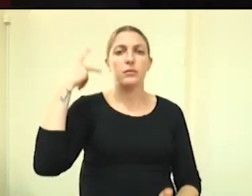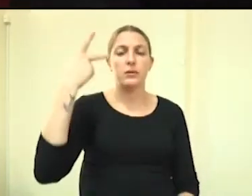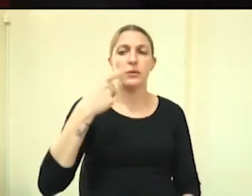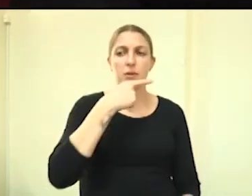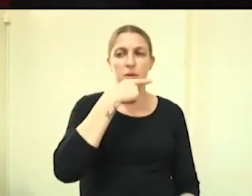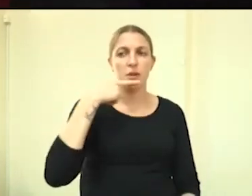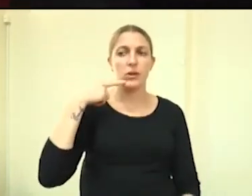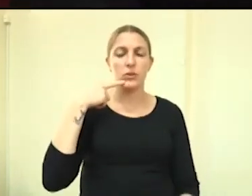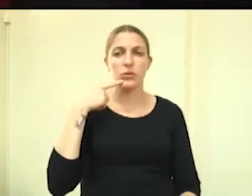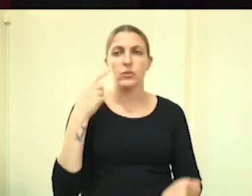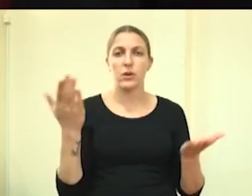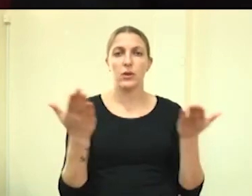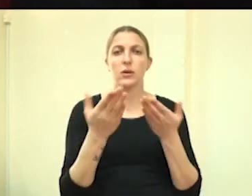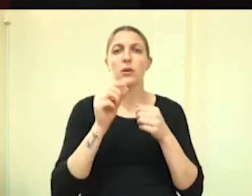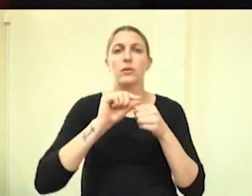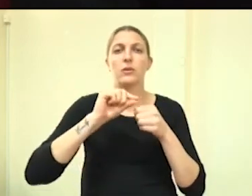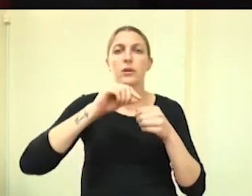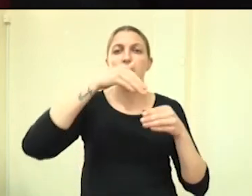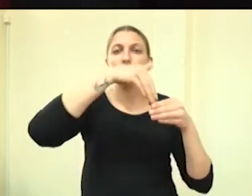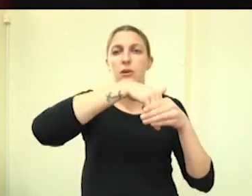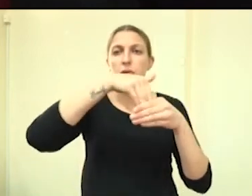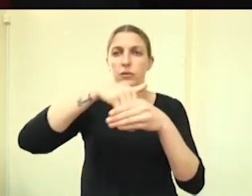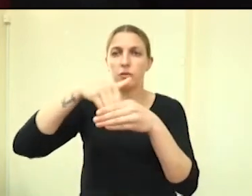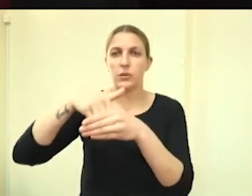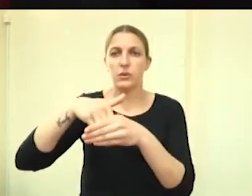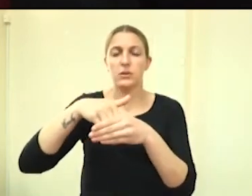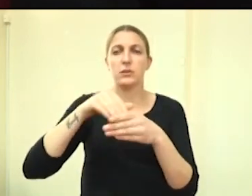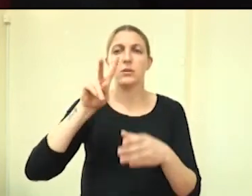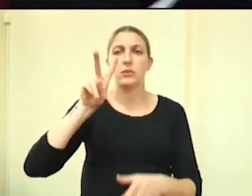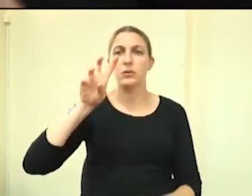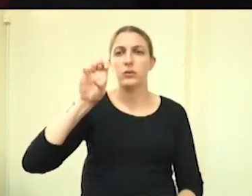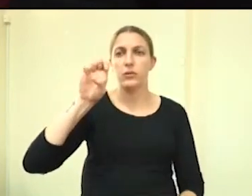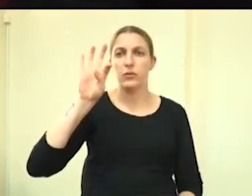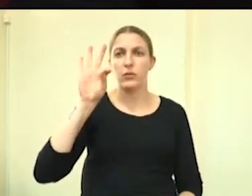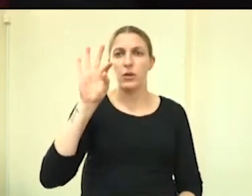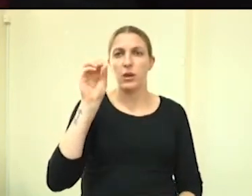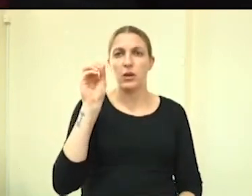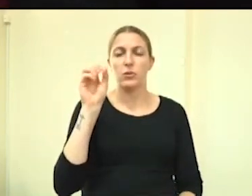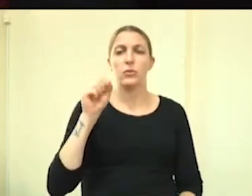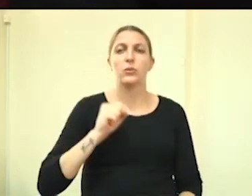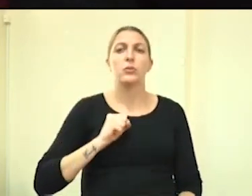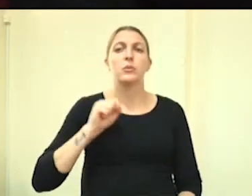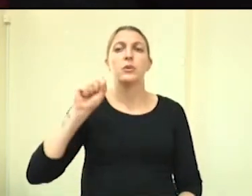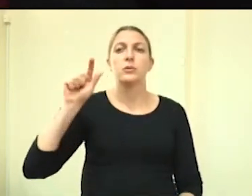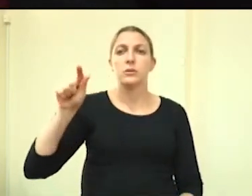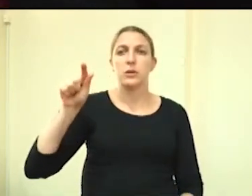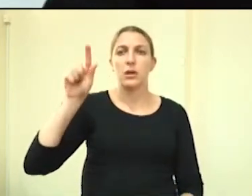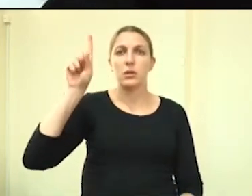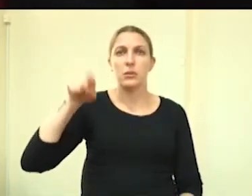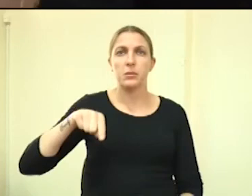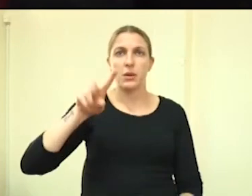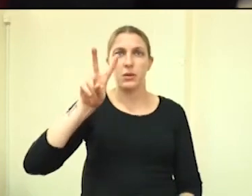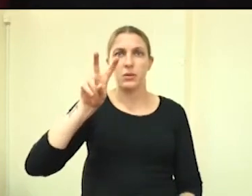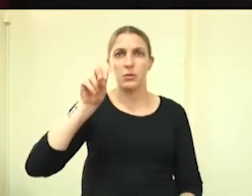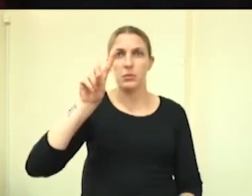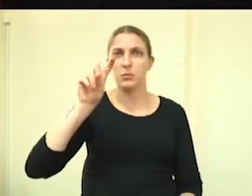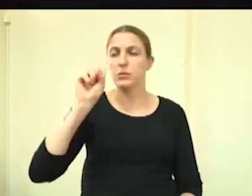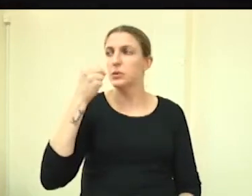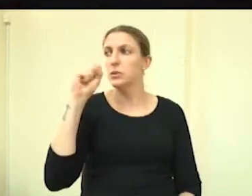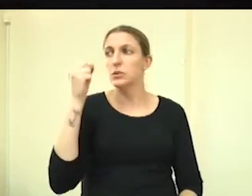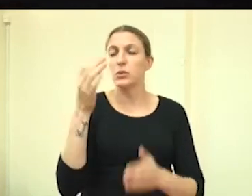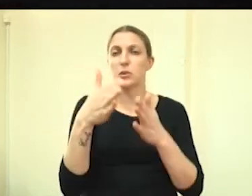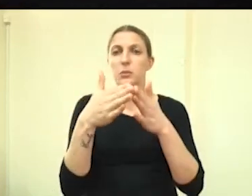Vamos agora, então, fazer a votação do veto 7/2018. Peço a todos que atualizem os seus